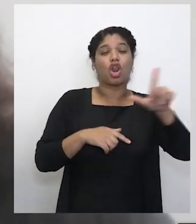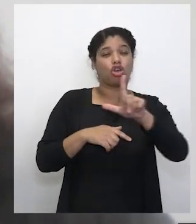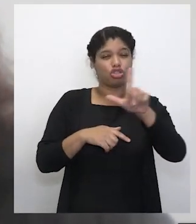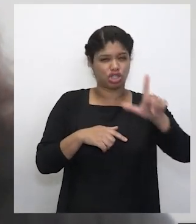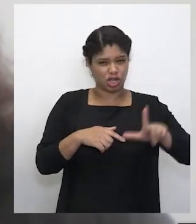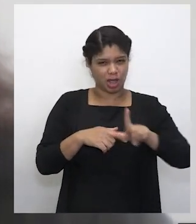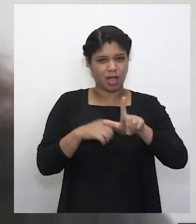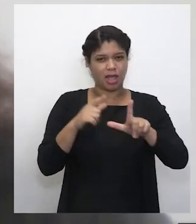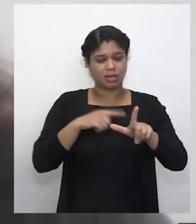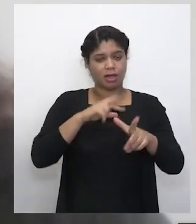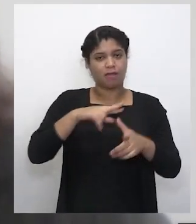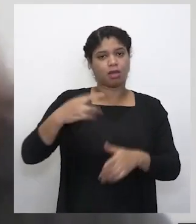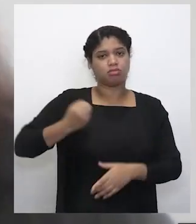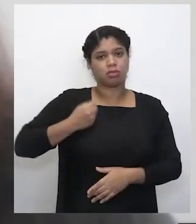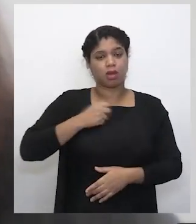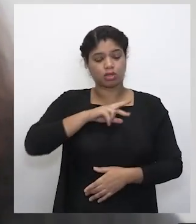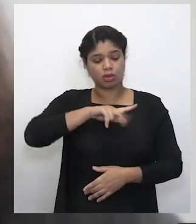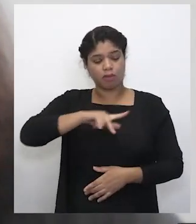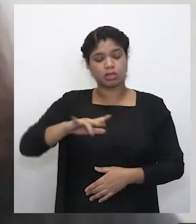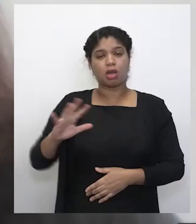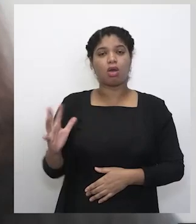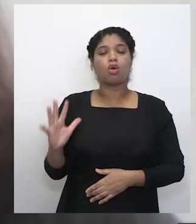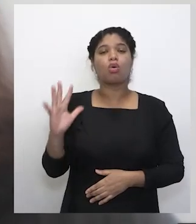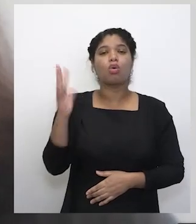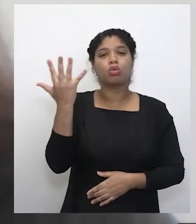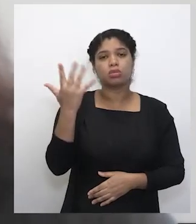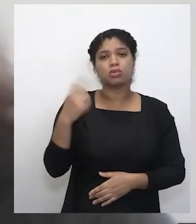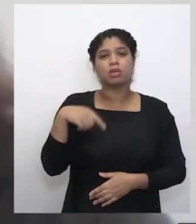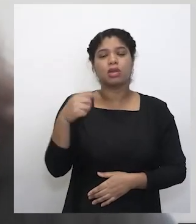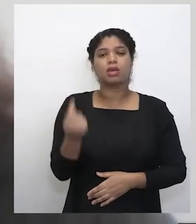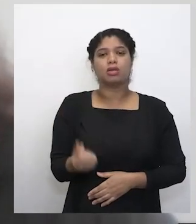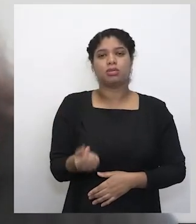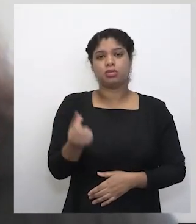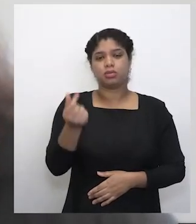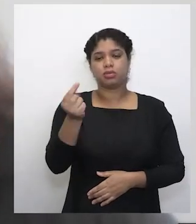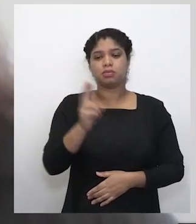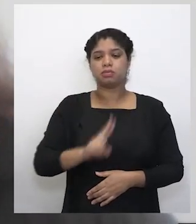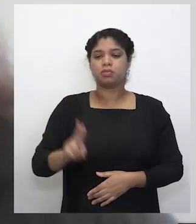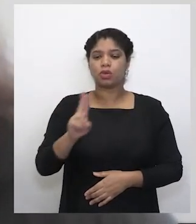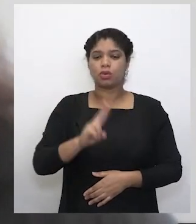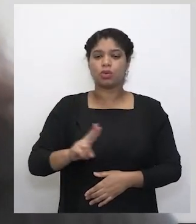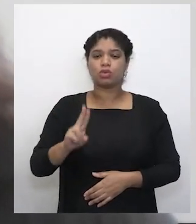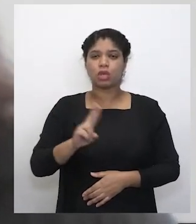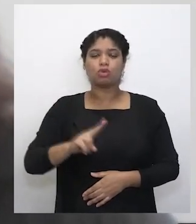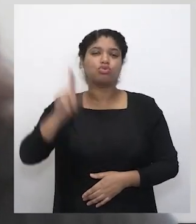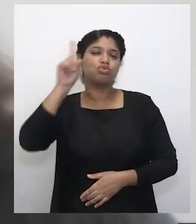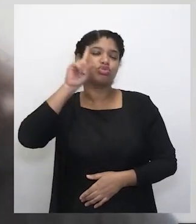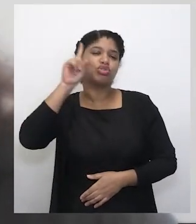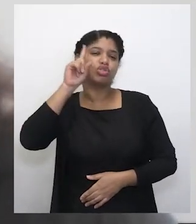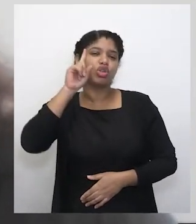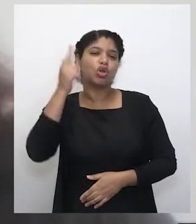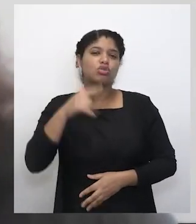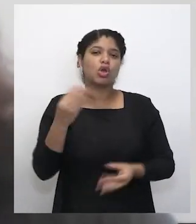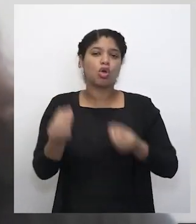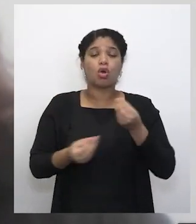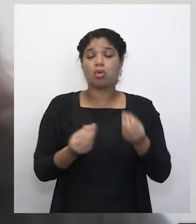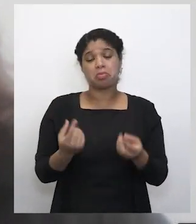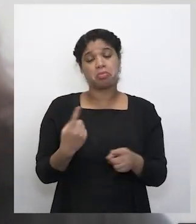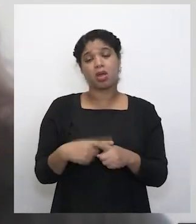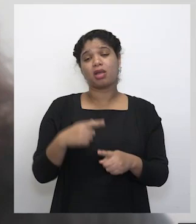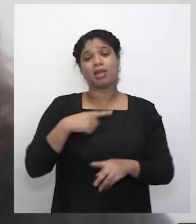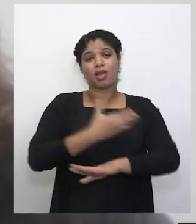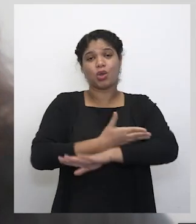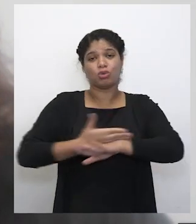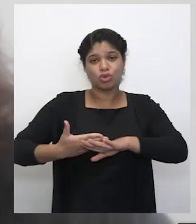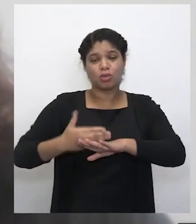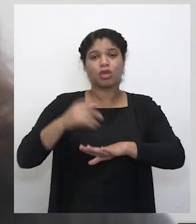numéricas presentes nas situações que envolvem o uso do dinheiro, né, e ele está diretamente ligado ao nosso cotidiano.